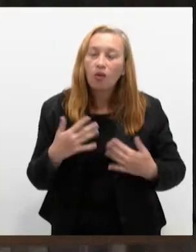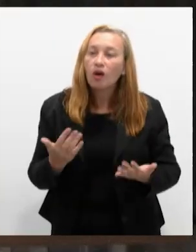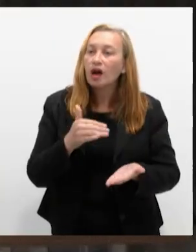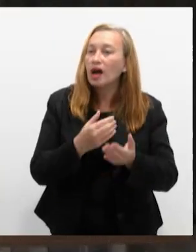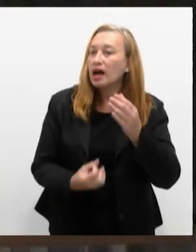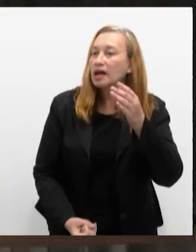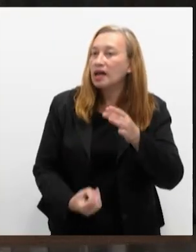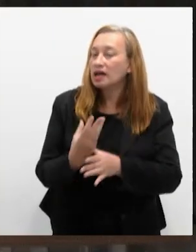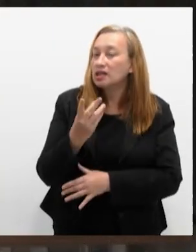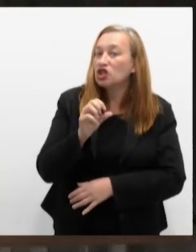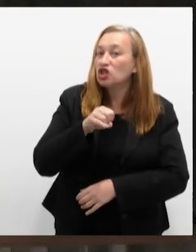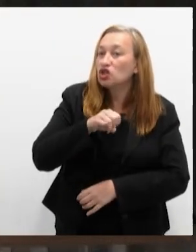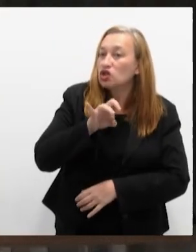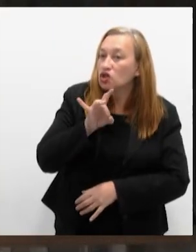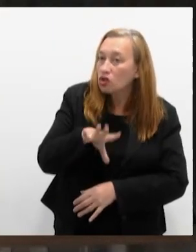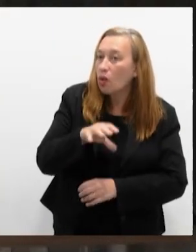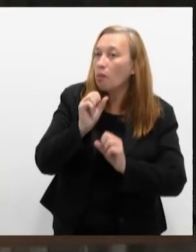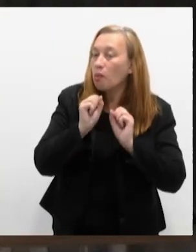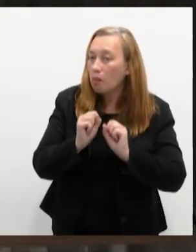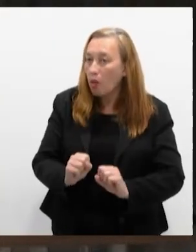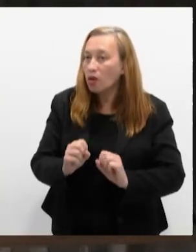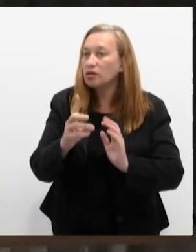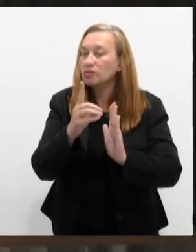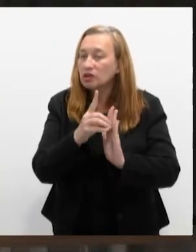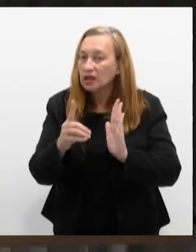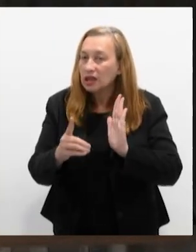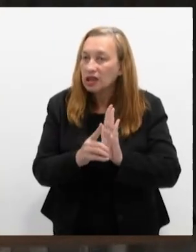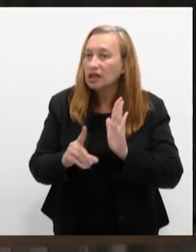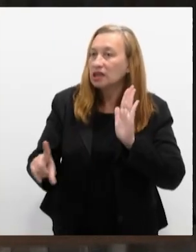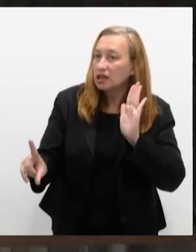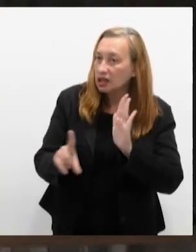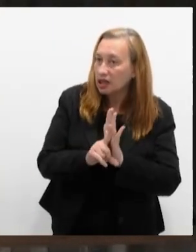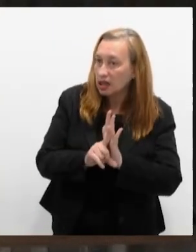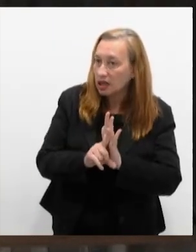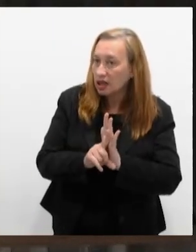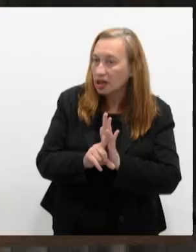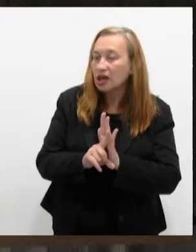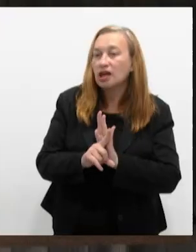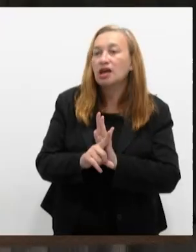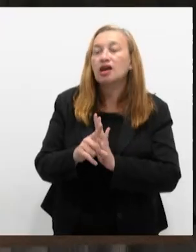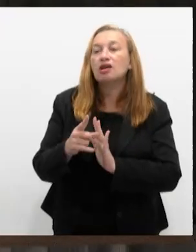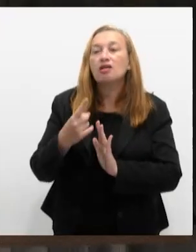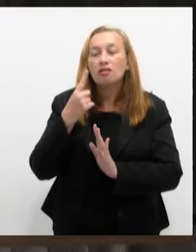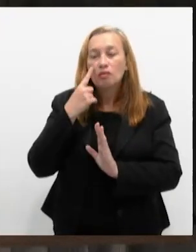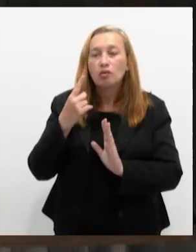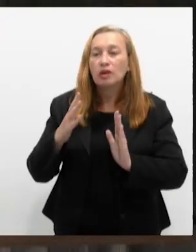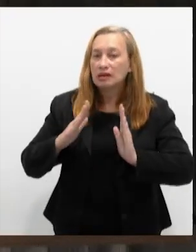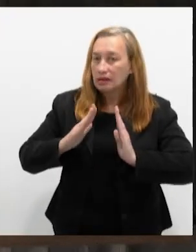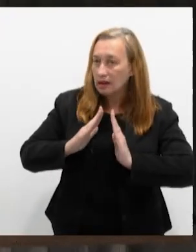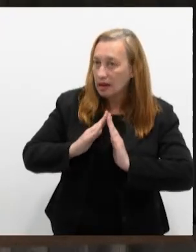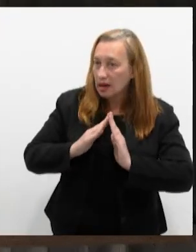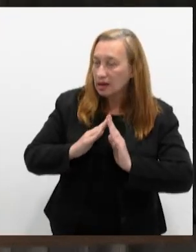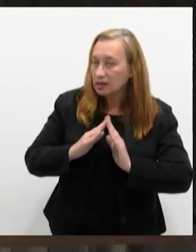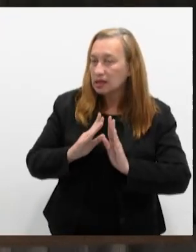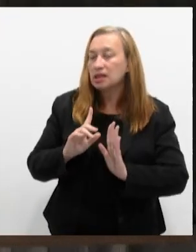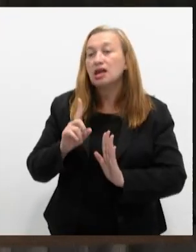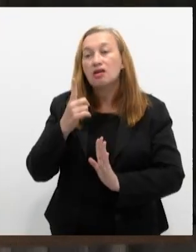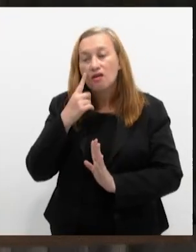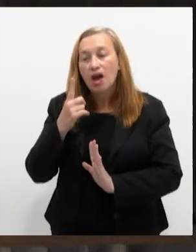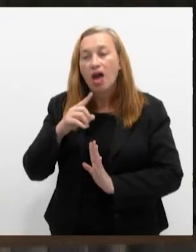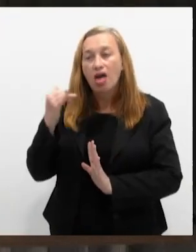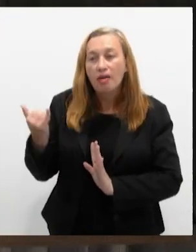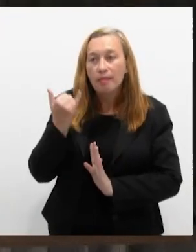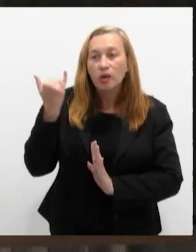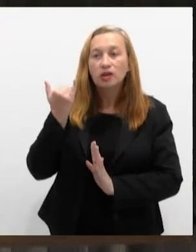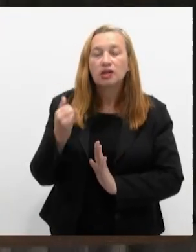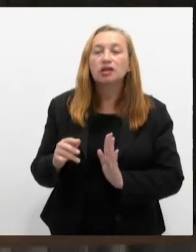só pode se dar por decreto de lei apreciado por esta casa, e daí a importância